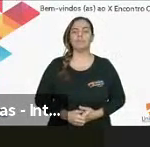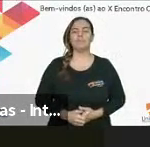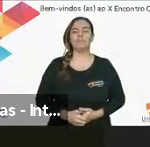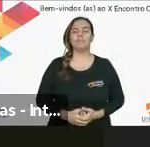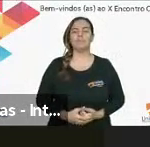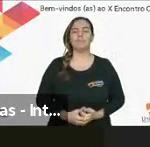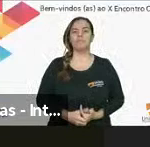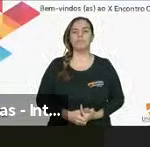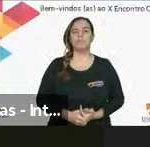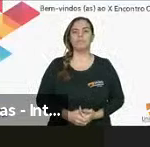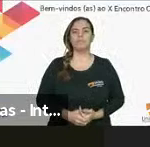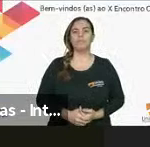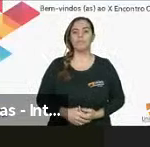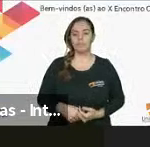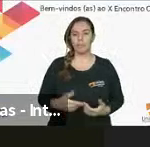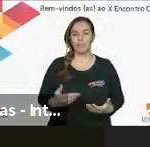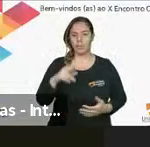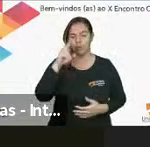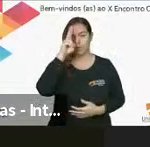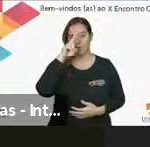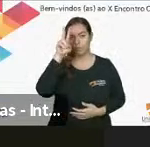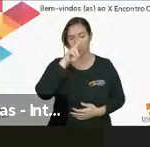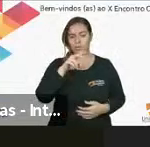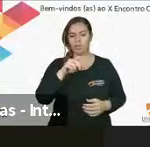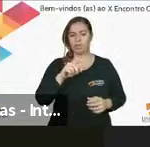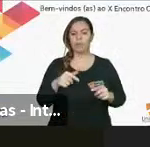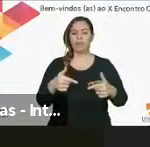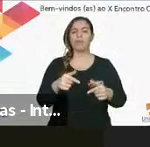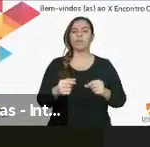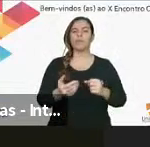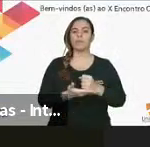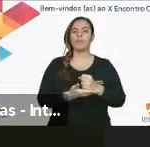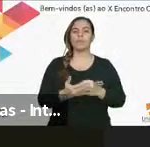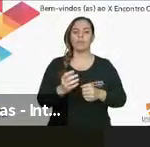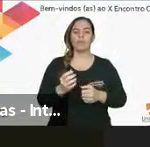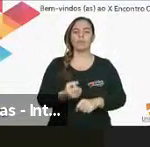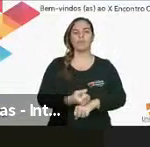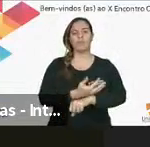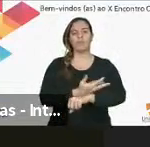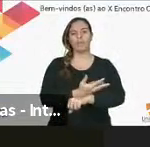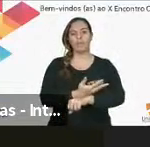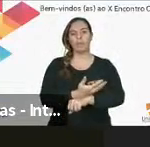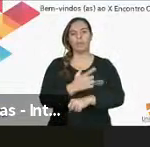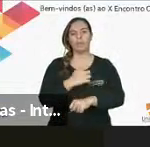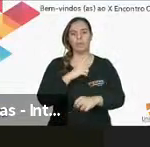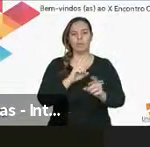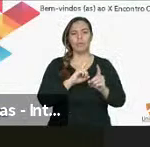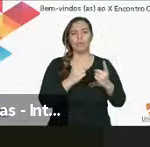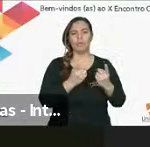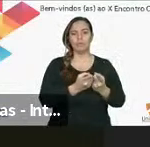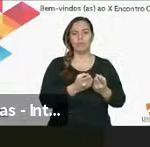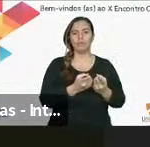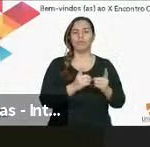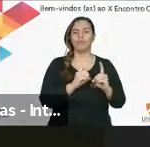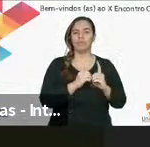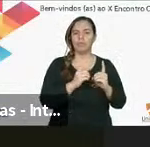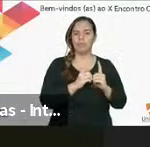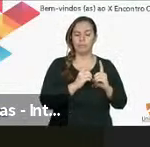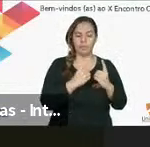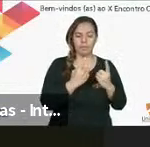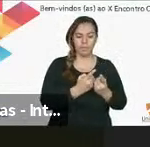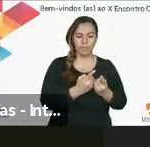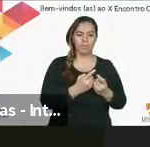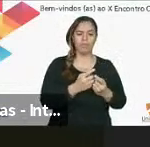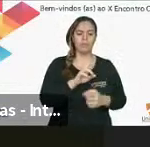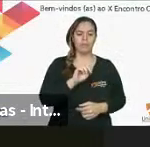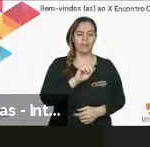uma escolha a priori, que é emocional. Então, essa dialética entre razão e